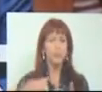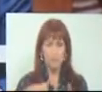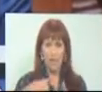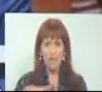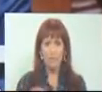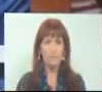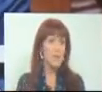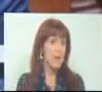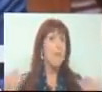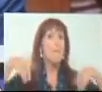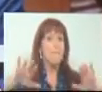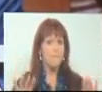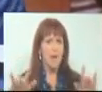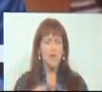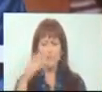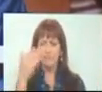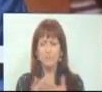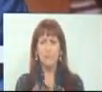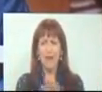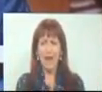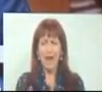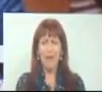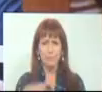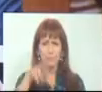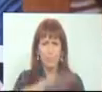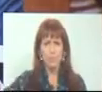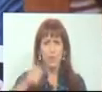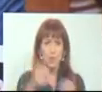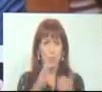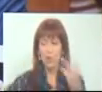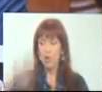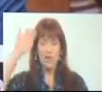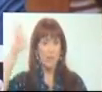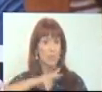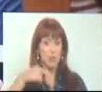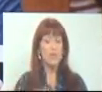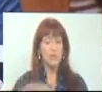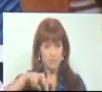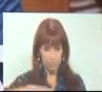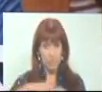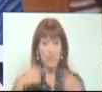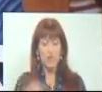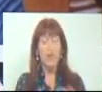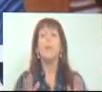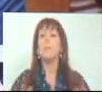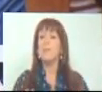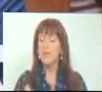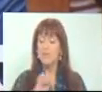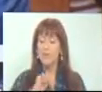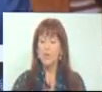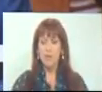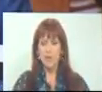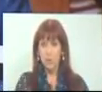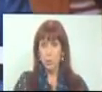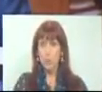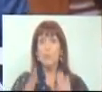efeitos. No entanto, perante a emergência nacional, todos sabemos que Portugal atravessa problemas que merecem o nosso